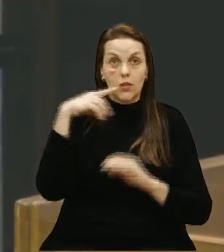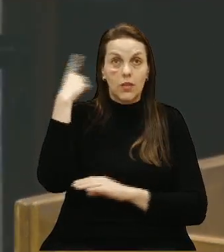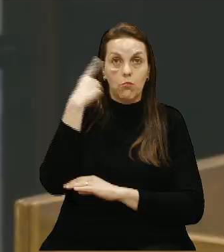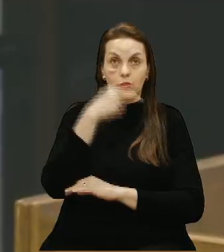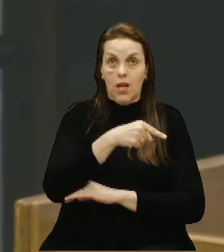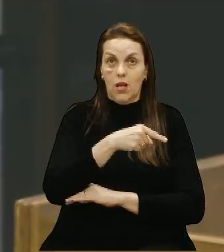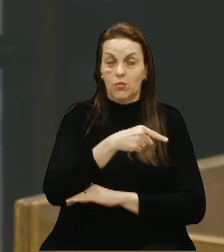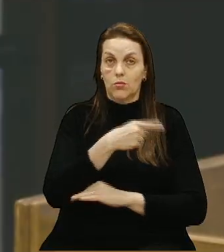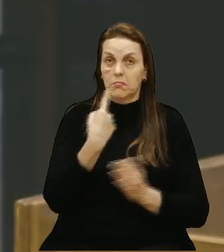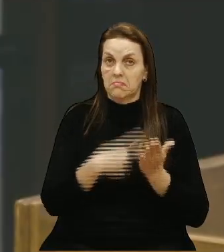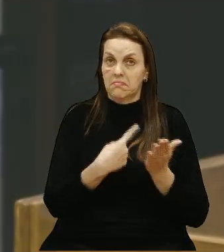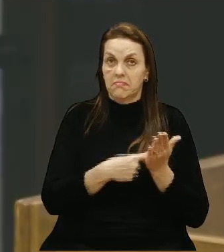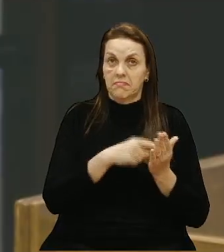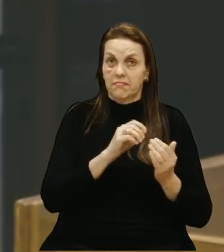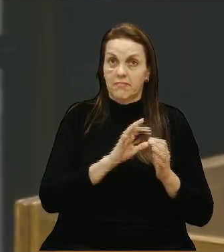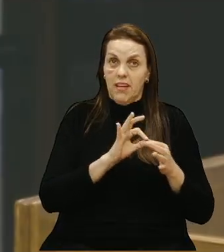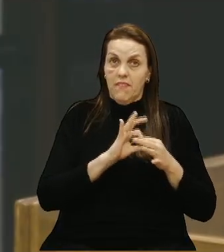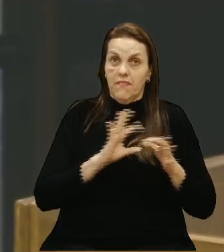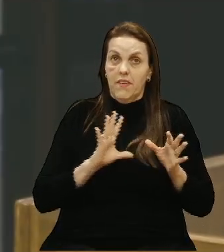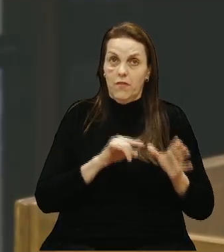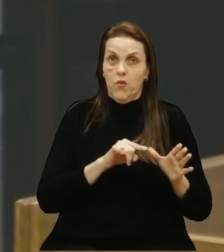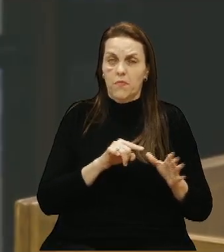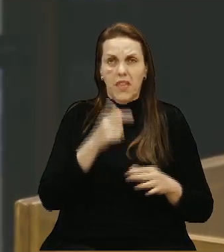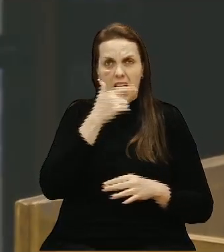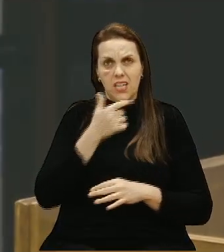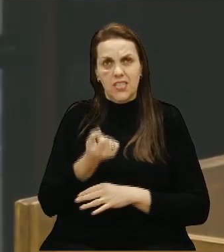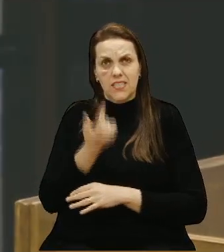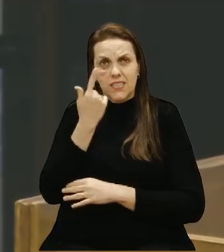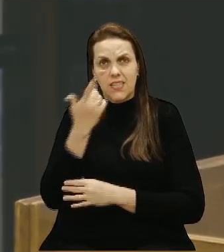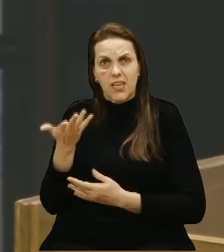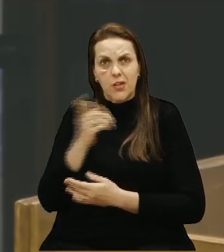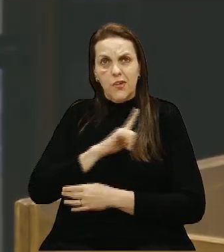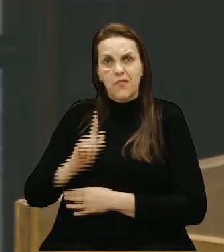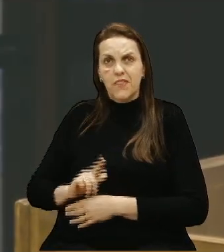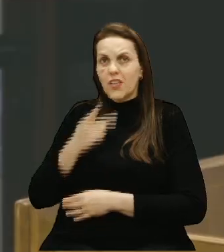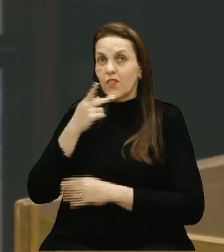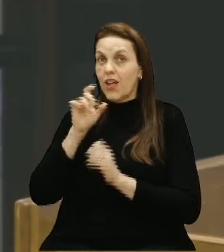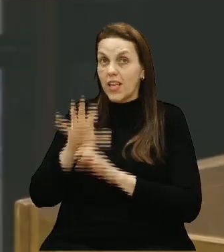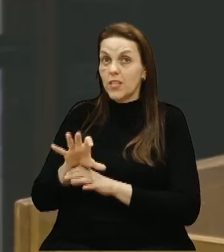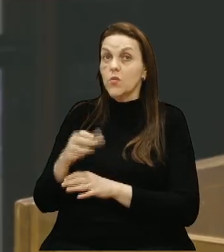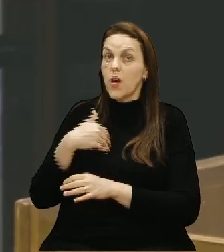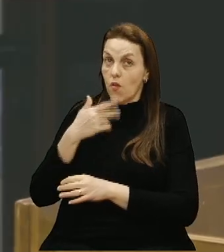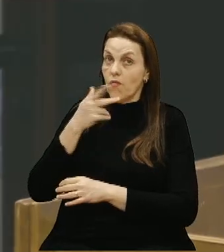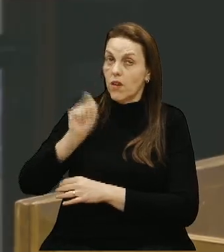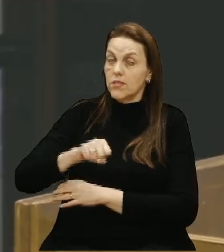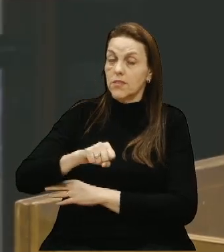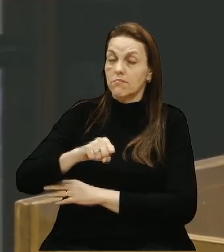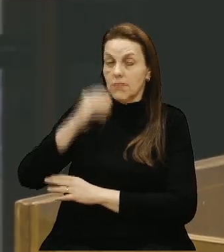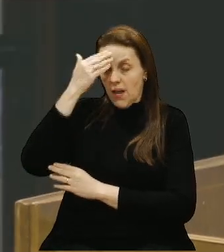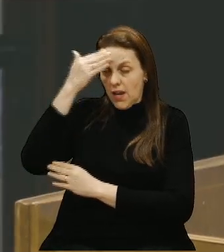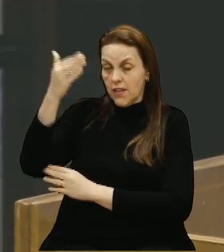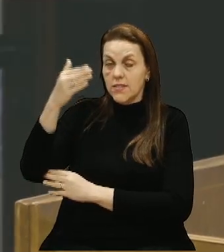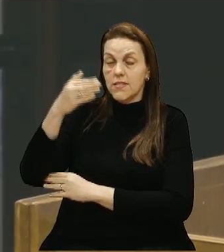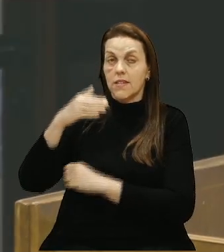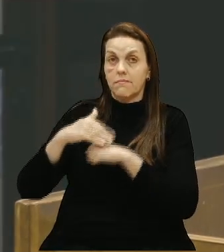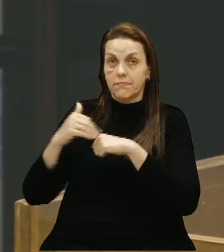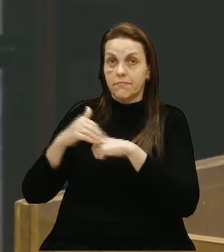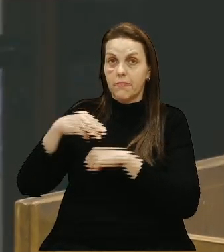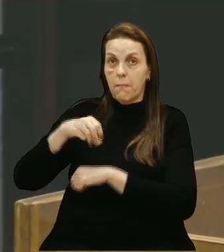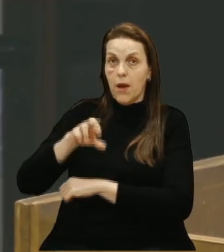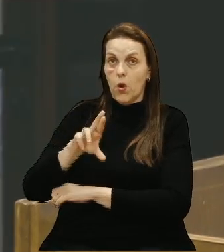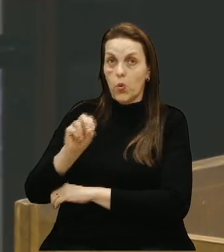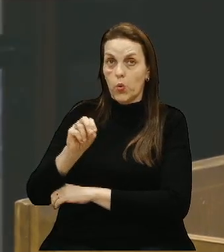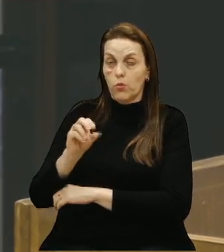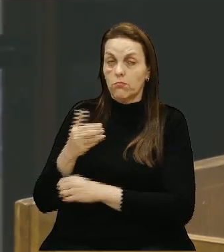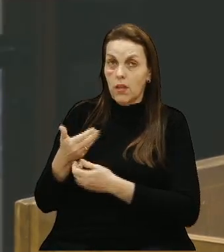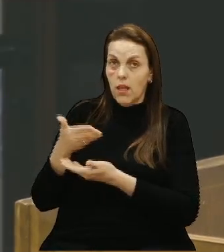ressaltado. Eu comentei com o vereador Wagner que achava estranho a base do governo não falar sobre isso. Então, falo eu aqui, agradecer a gentileza do Mauro, que nos levou até os gabinetes dos